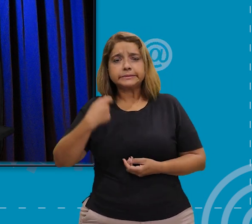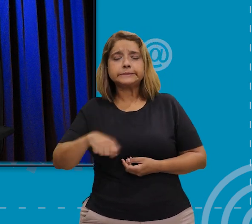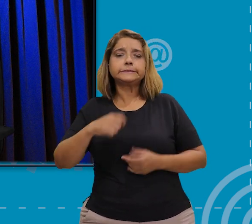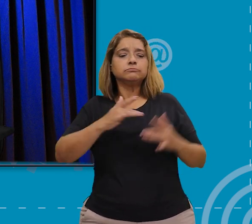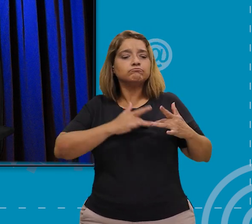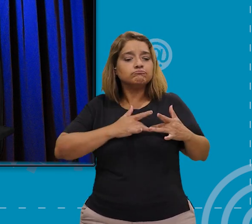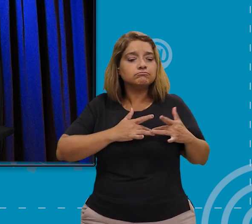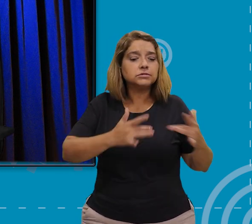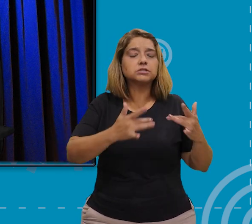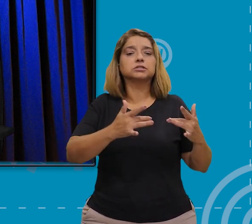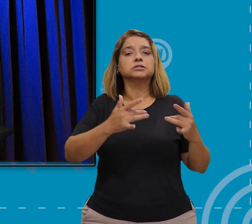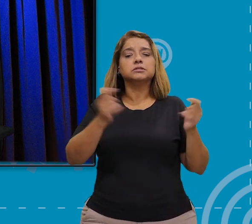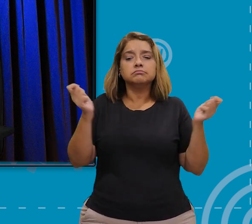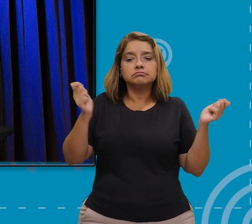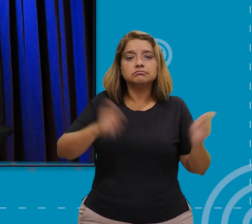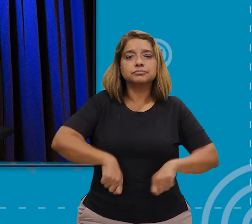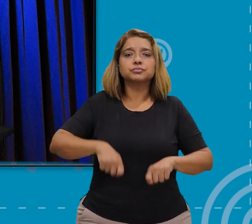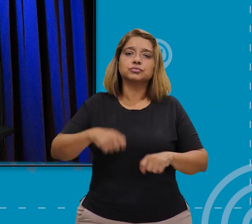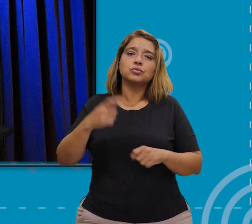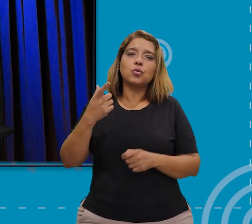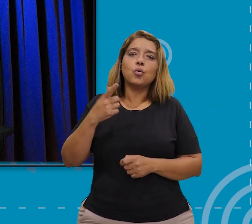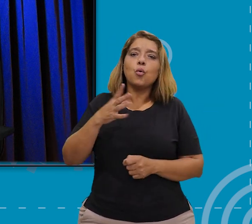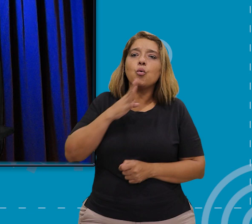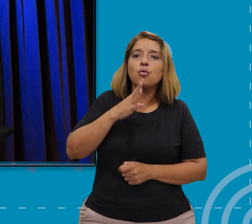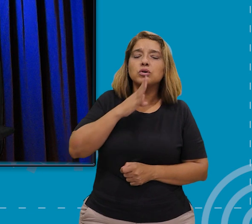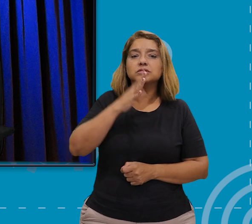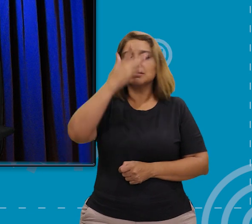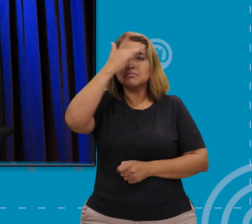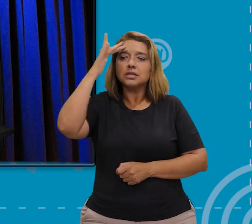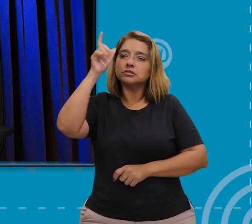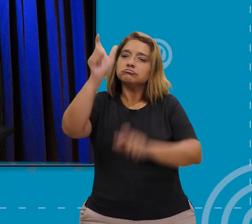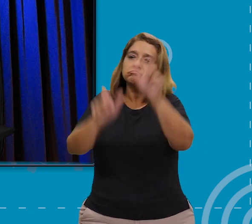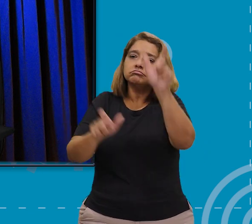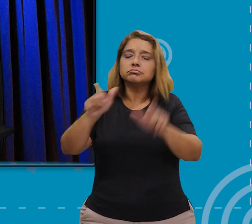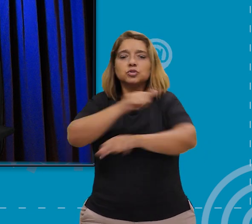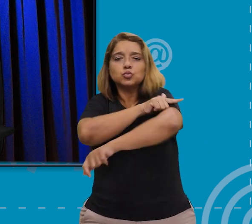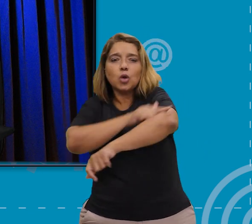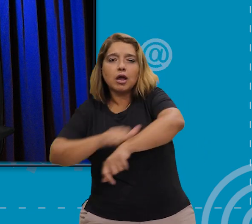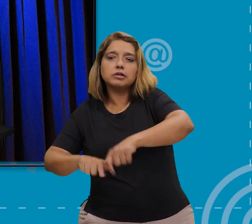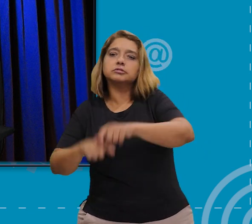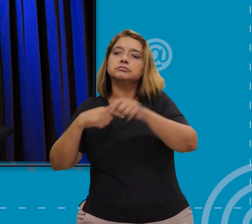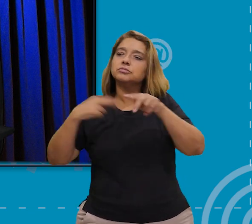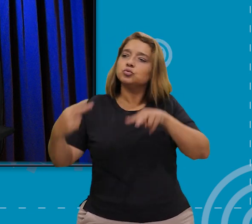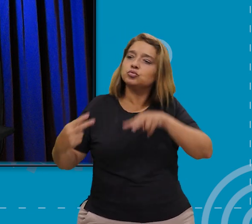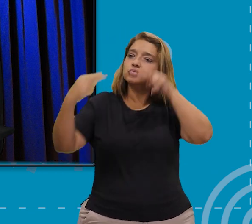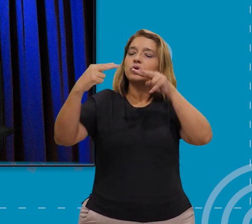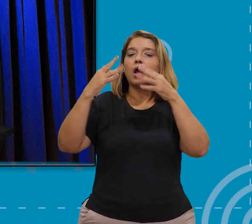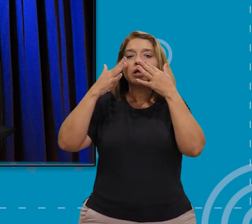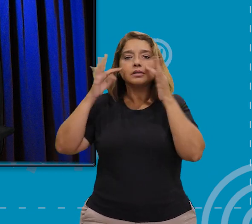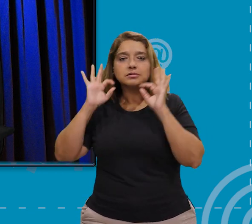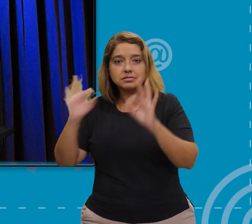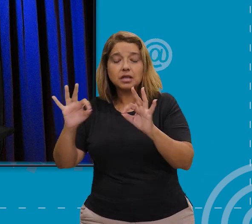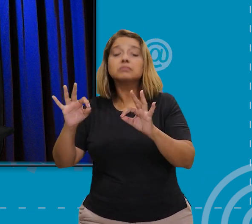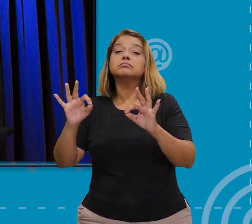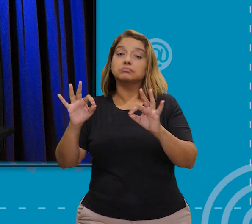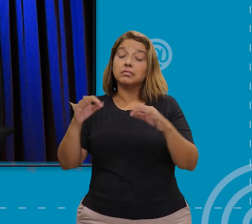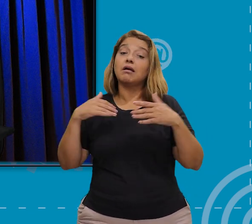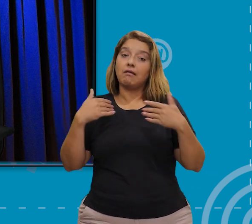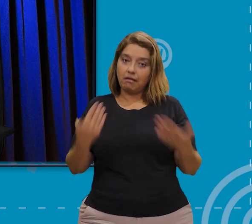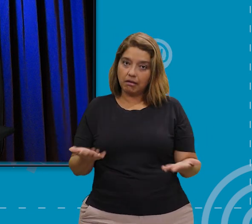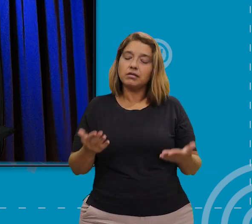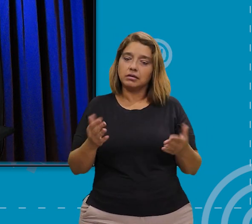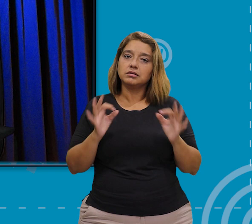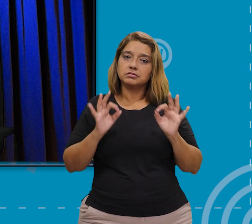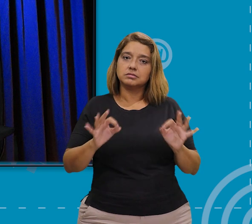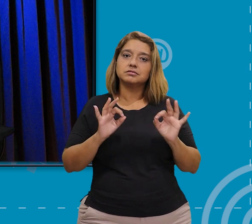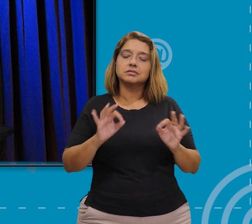não tem dentro de si. Então, se eu tenho compaixão, né, se eu tenho essa possibilidade de oferecer ao outro uma gentileza, né,